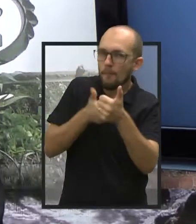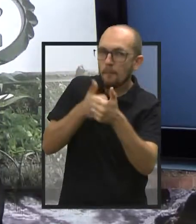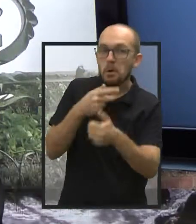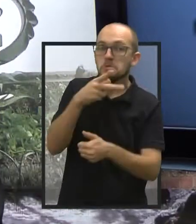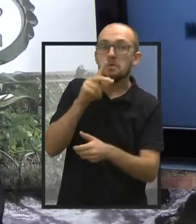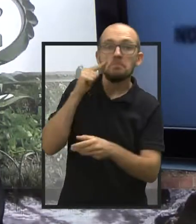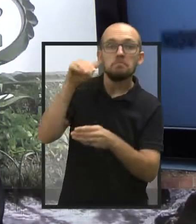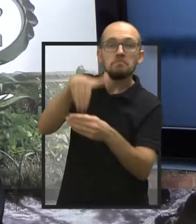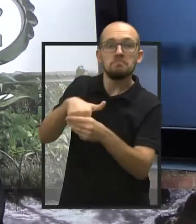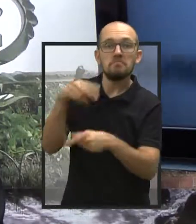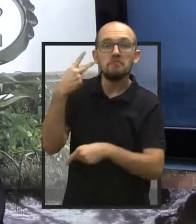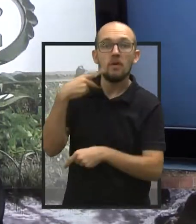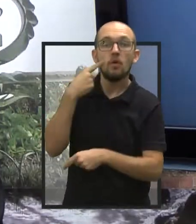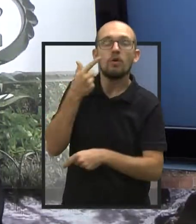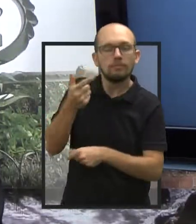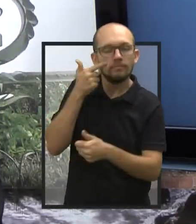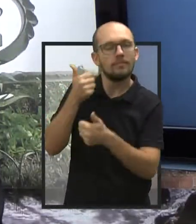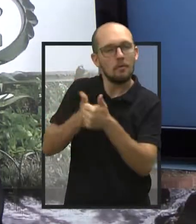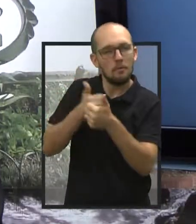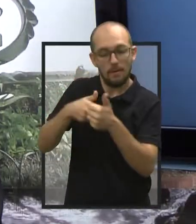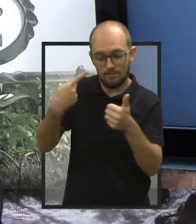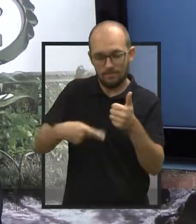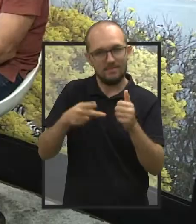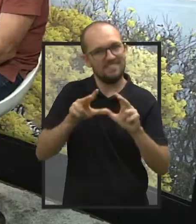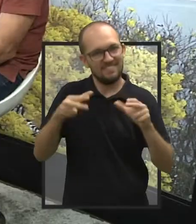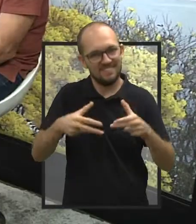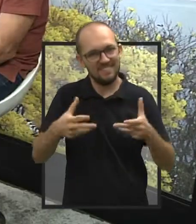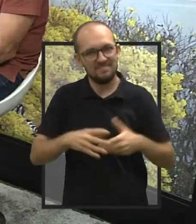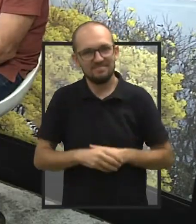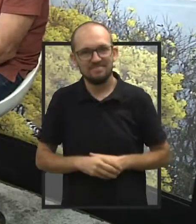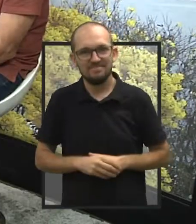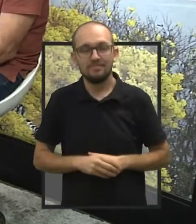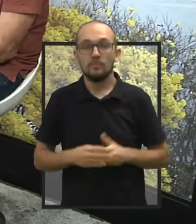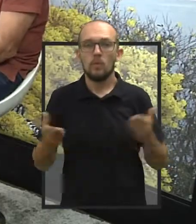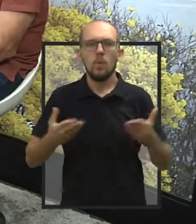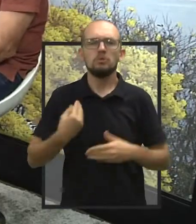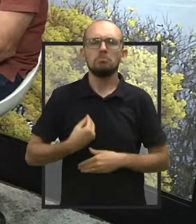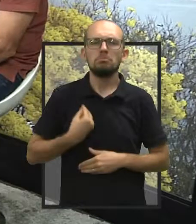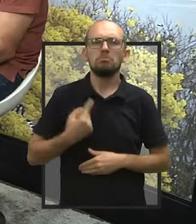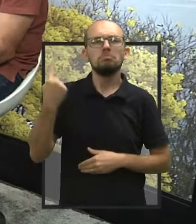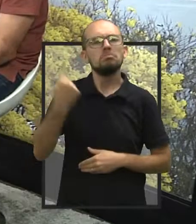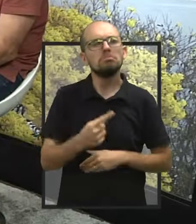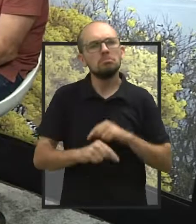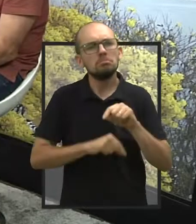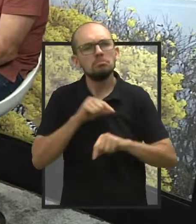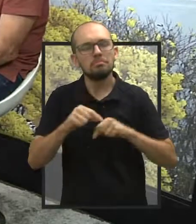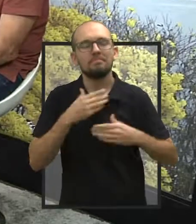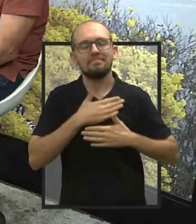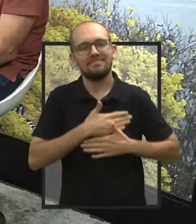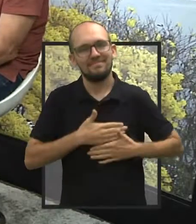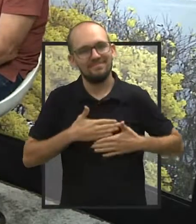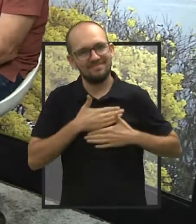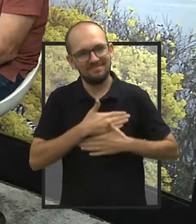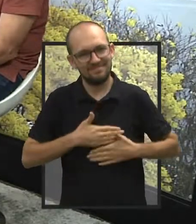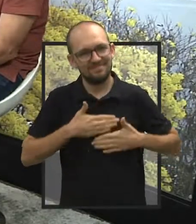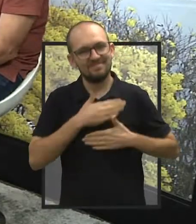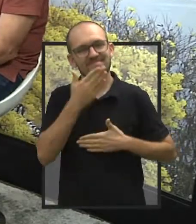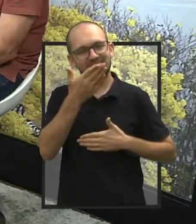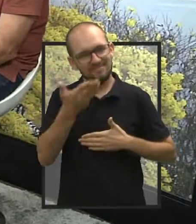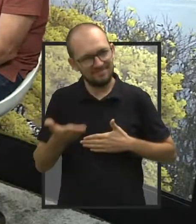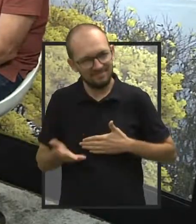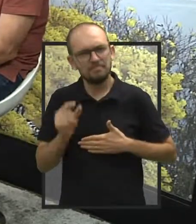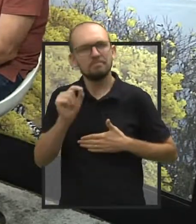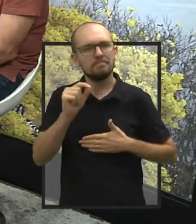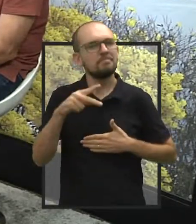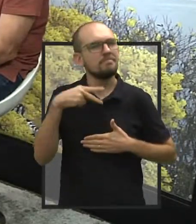do seu parlamentar aqui no Legislativo Jauense. E nesta edição, eu tenho o prazer em receber aqui no estúdio da TV Câmara